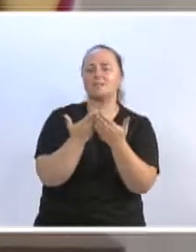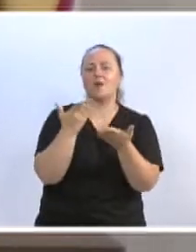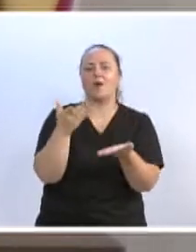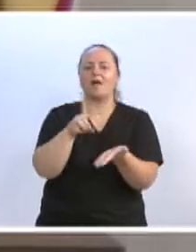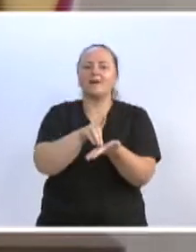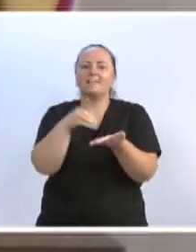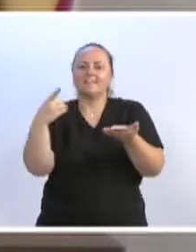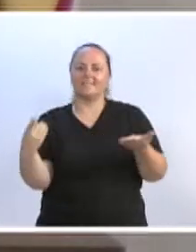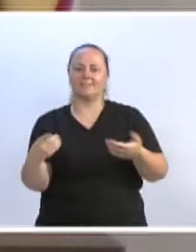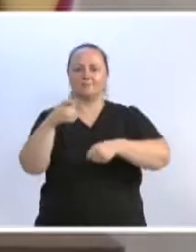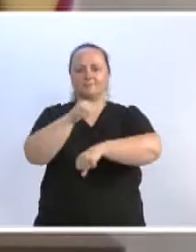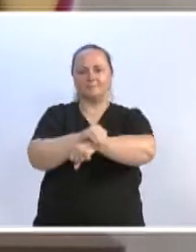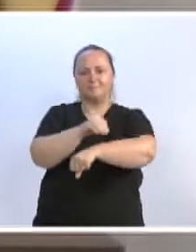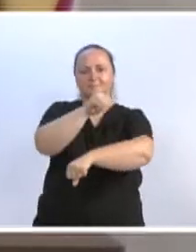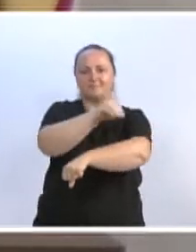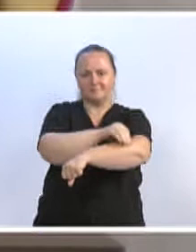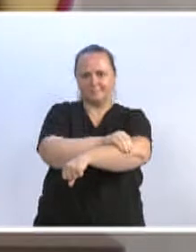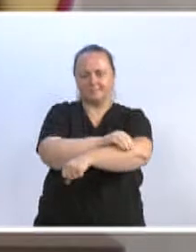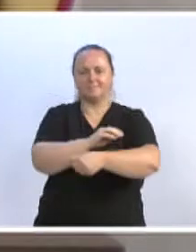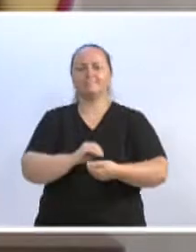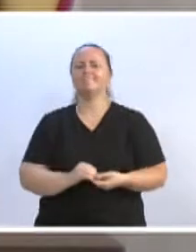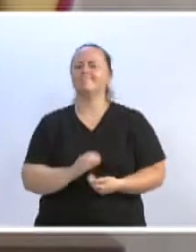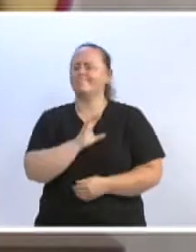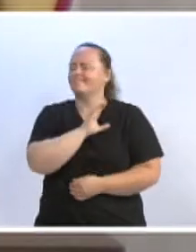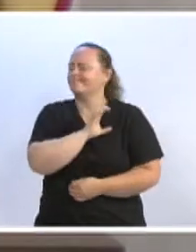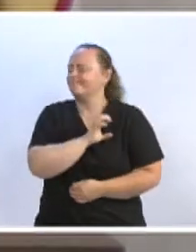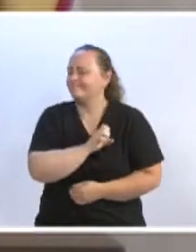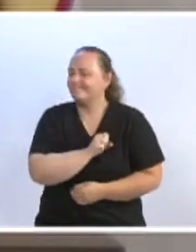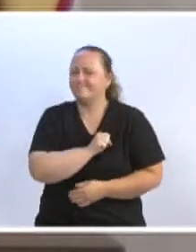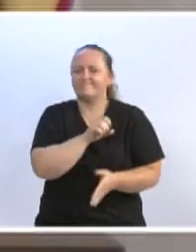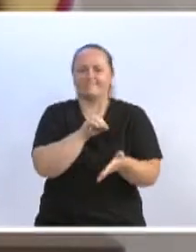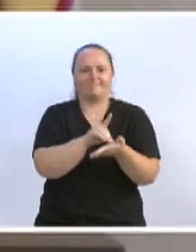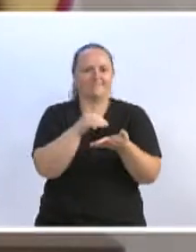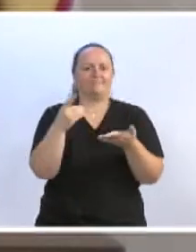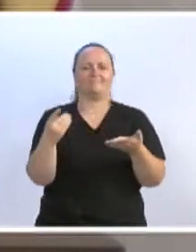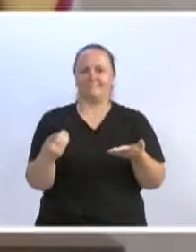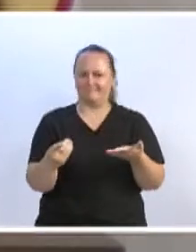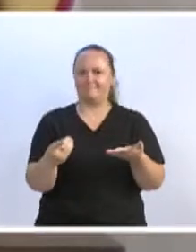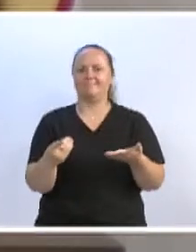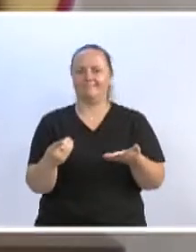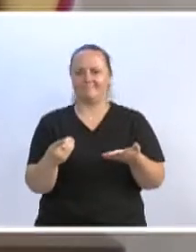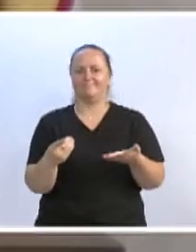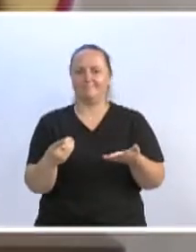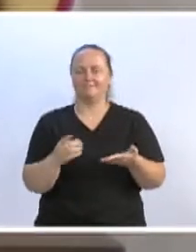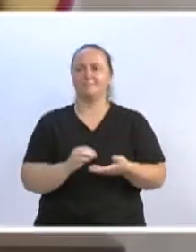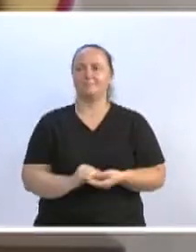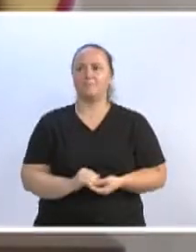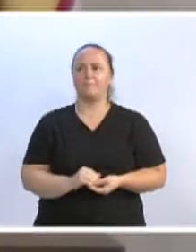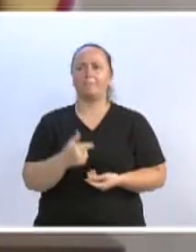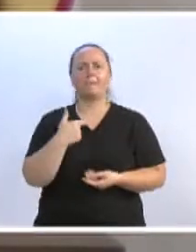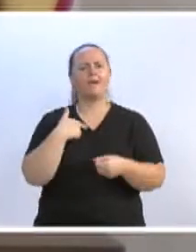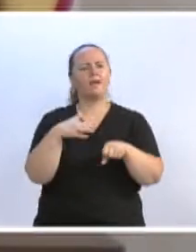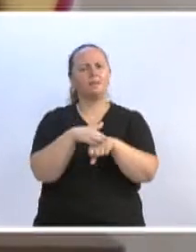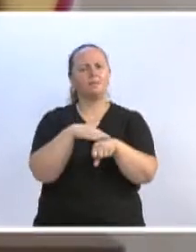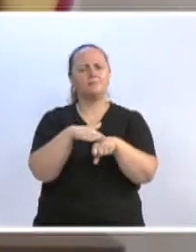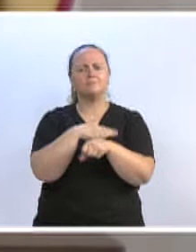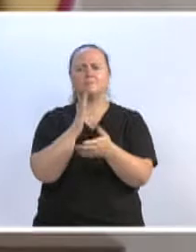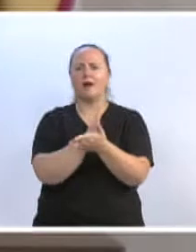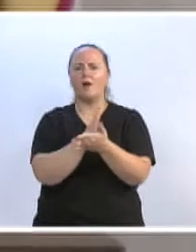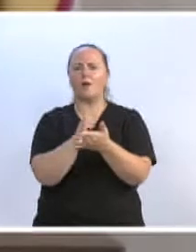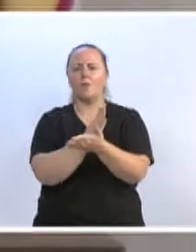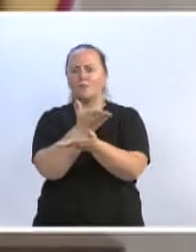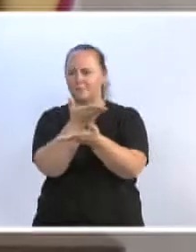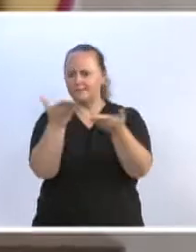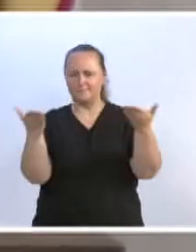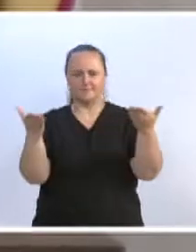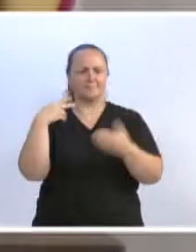Deus, amo a Bíblia Sagrada. Eu estava comentando com alguns padres, alguns colegas